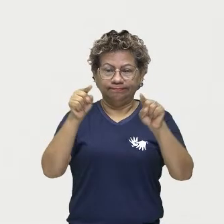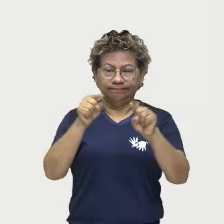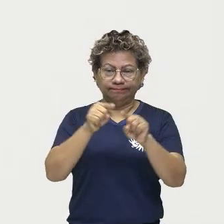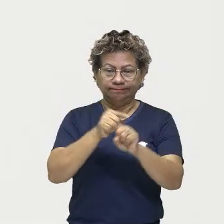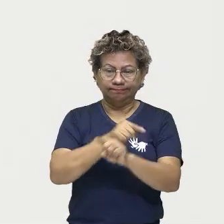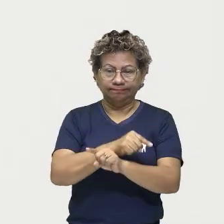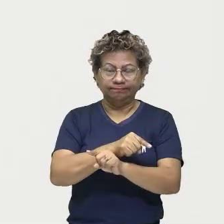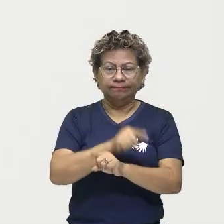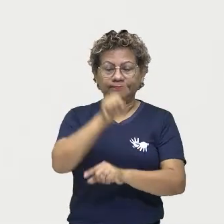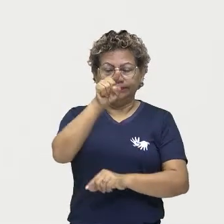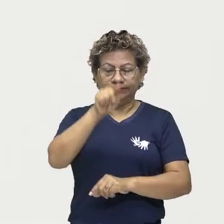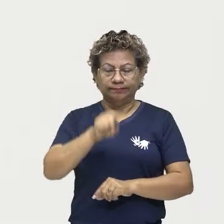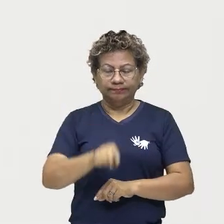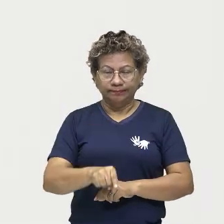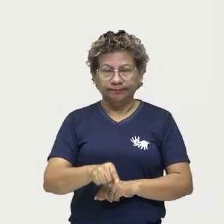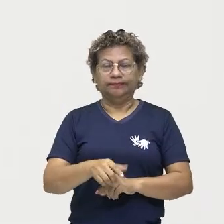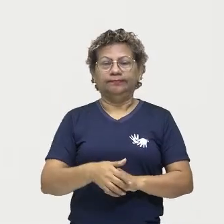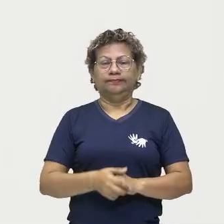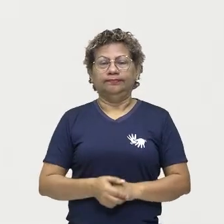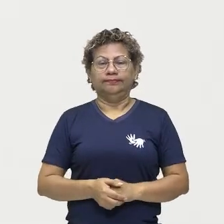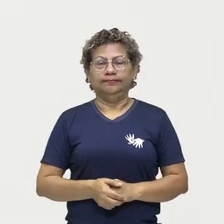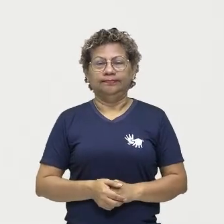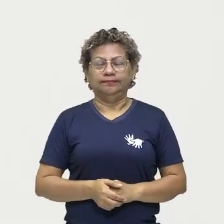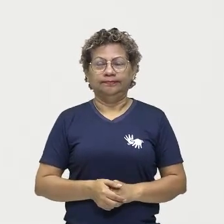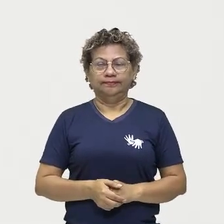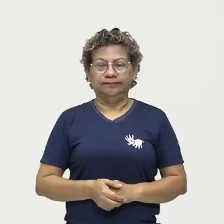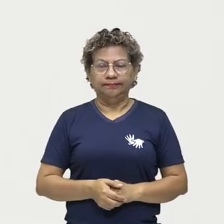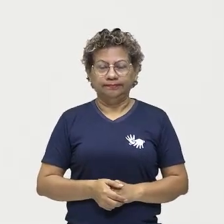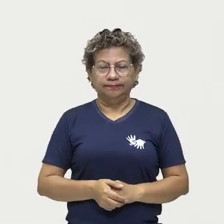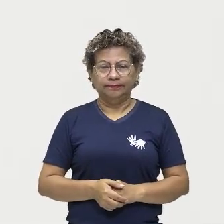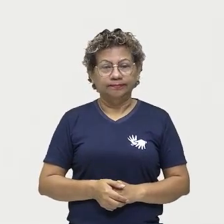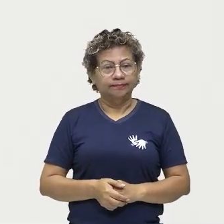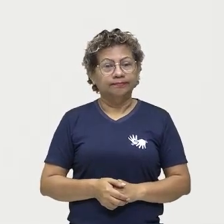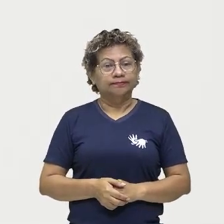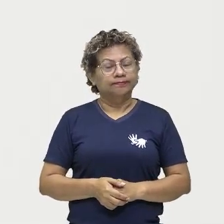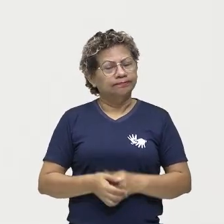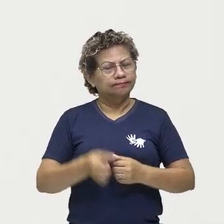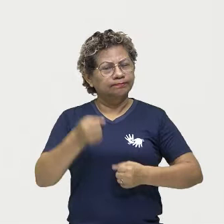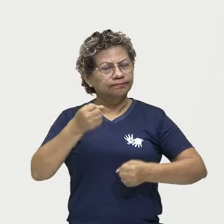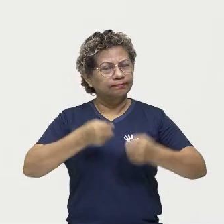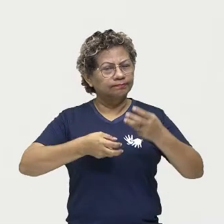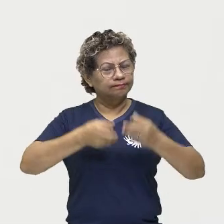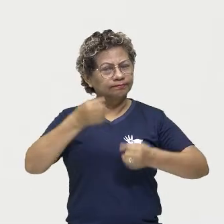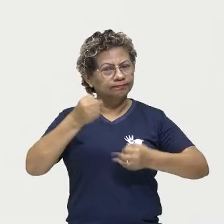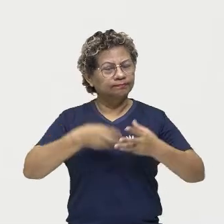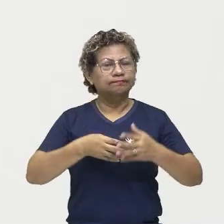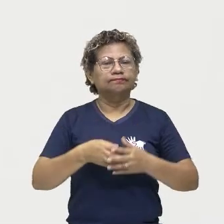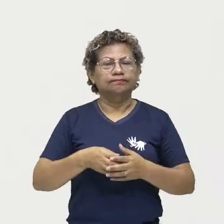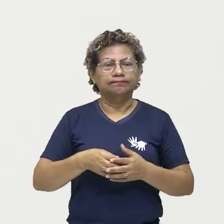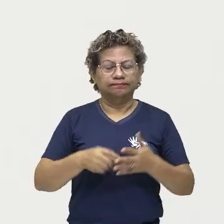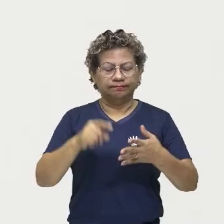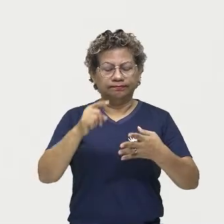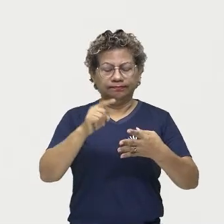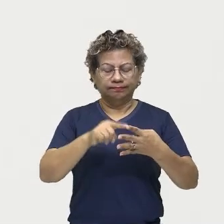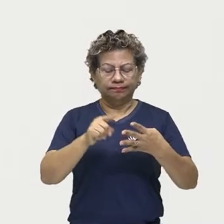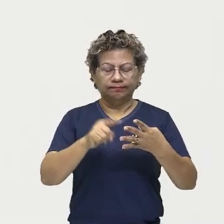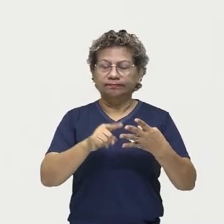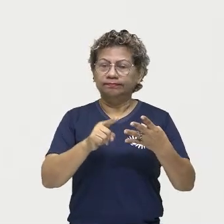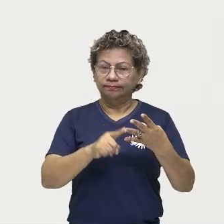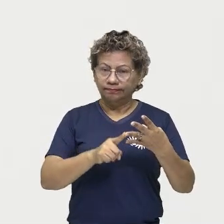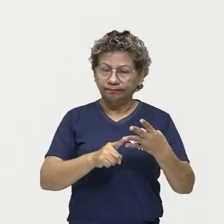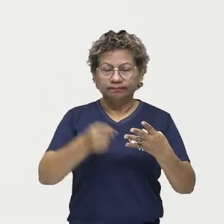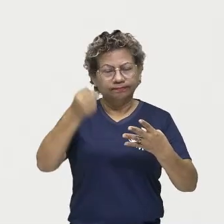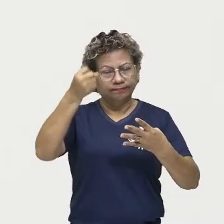entre as bissetrizes dos vértices de um triângulo. Vimos agora o ortocentro, que é